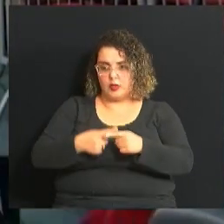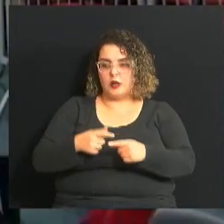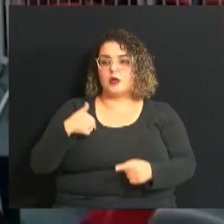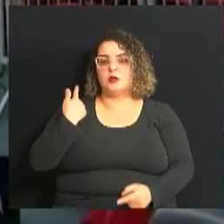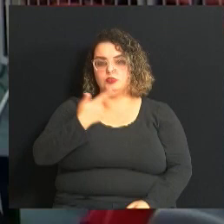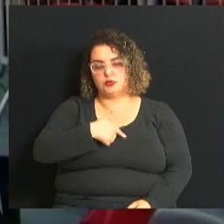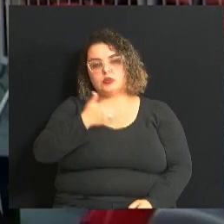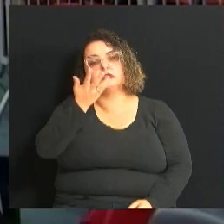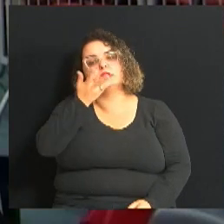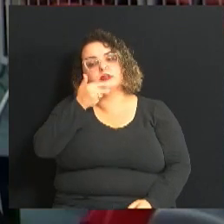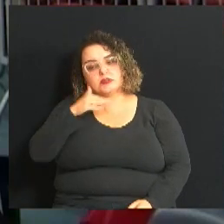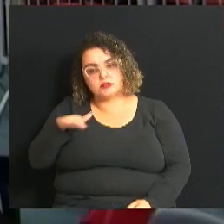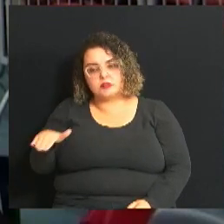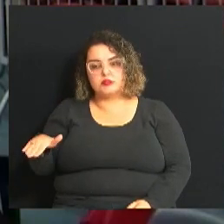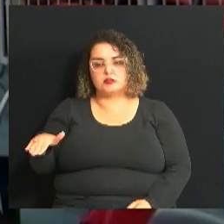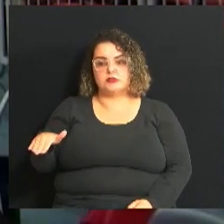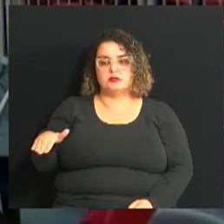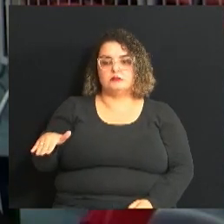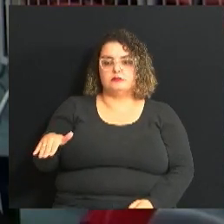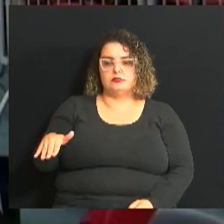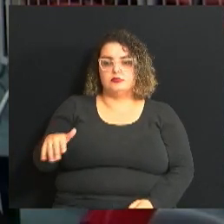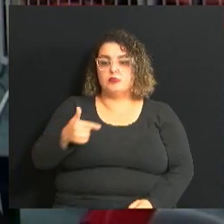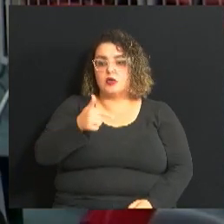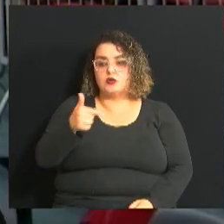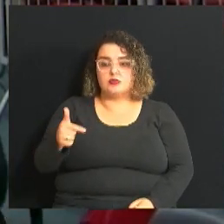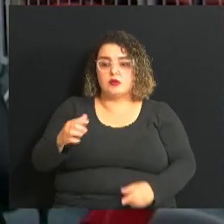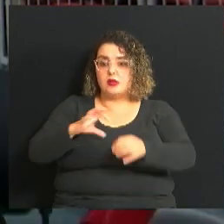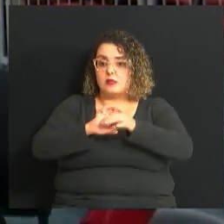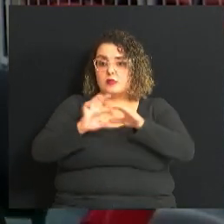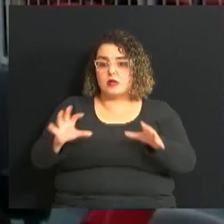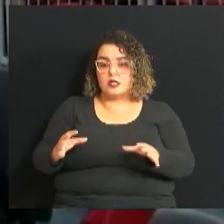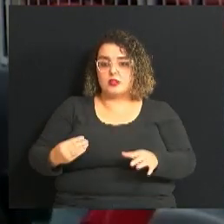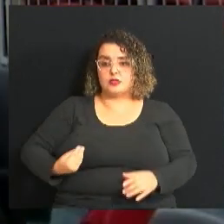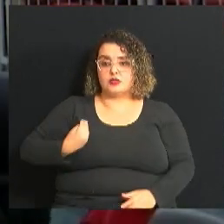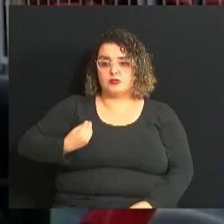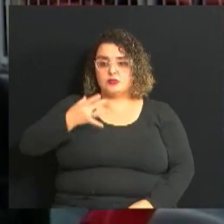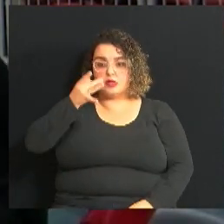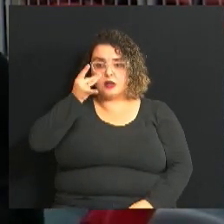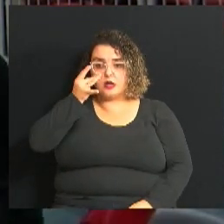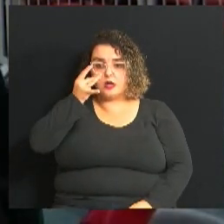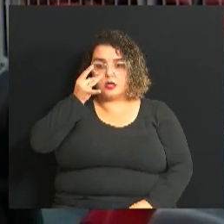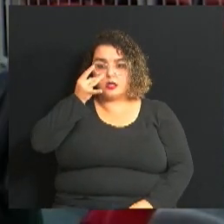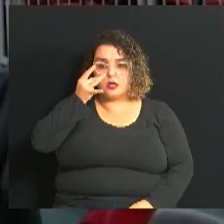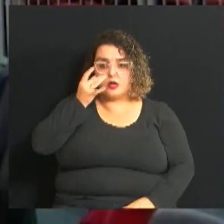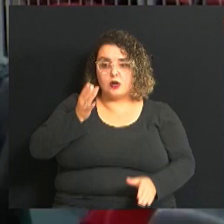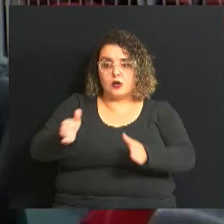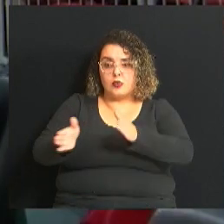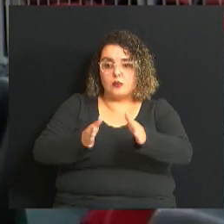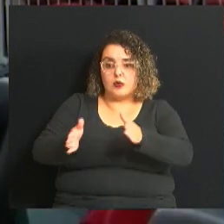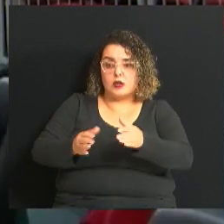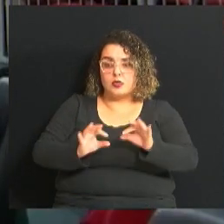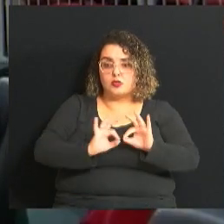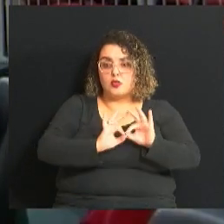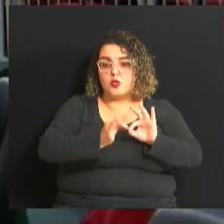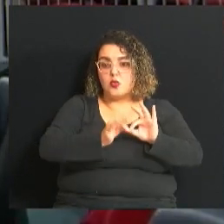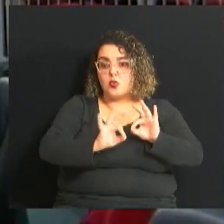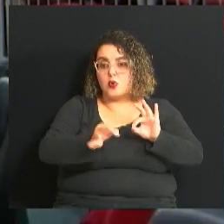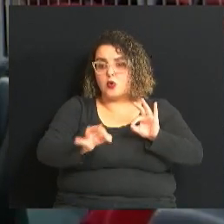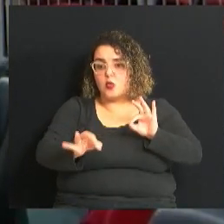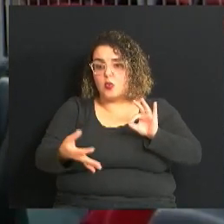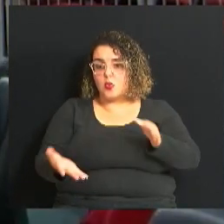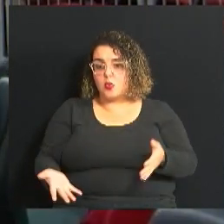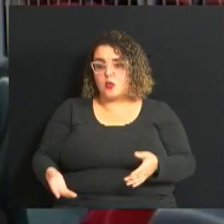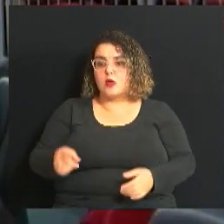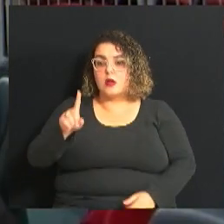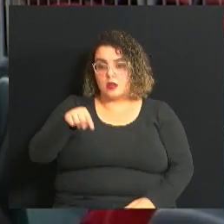crianças ficarão impedidas de atividades presenciais durante um período muito longo e foi exatamente